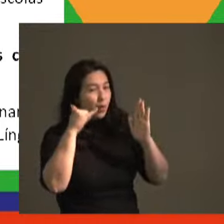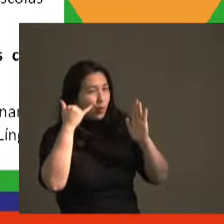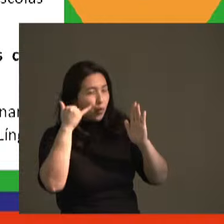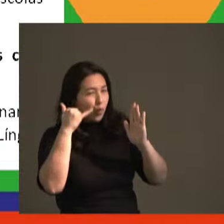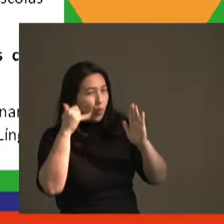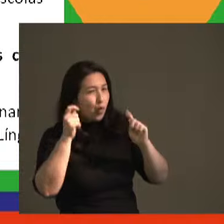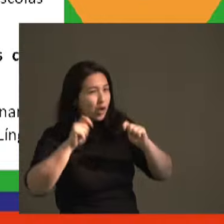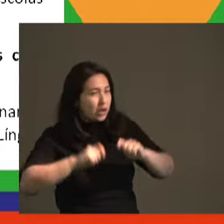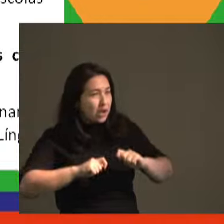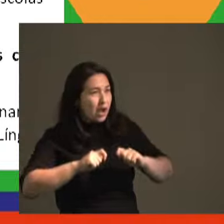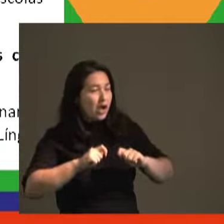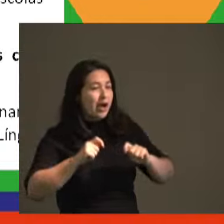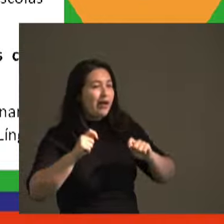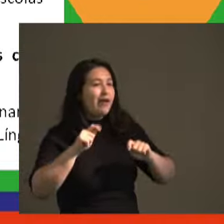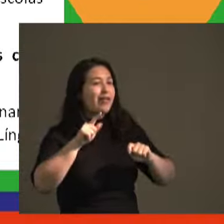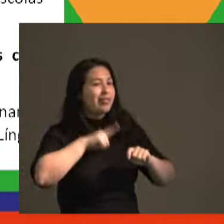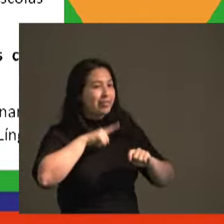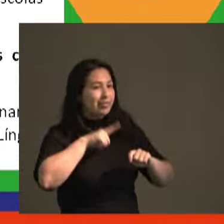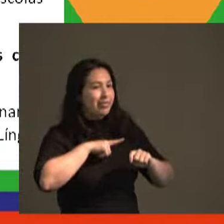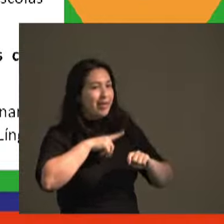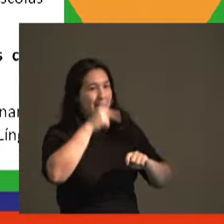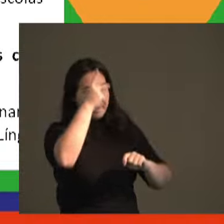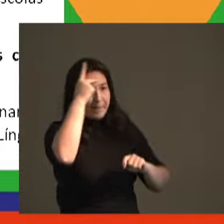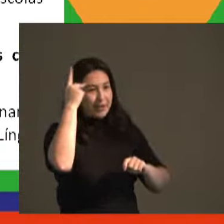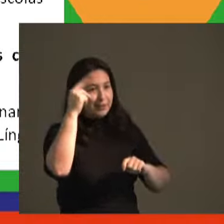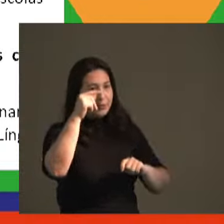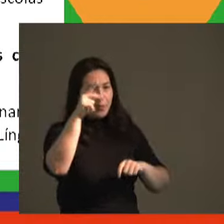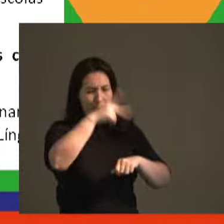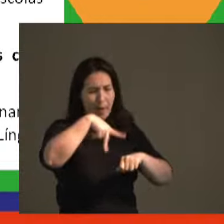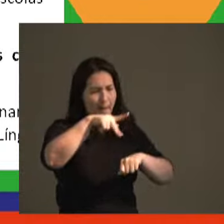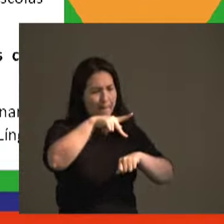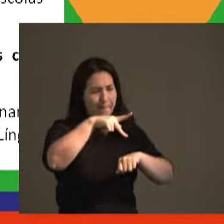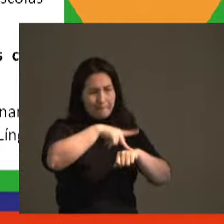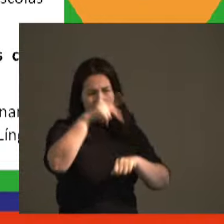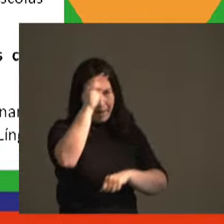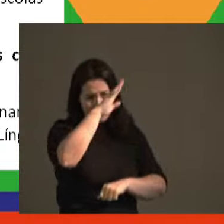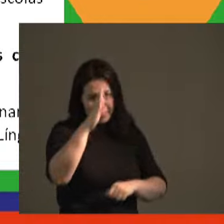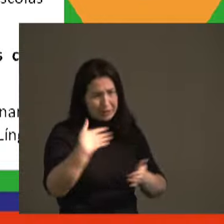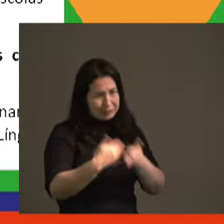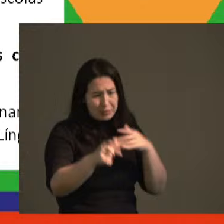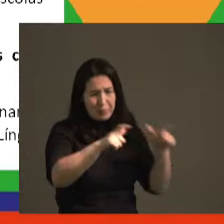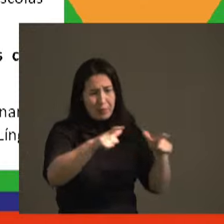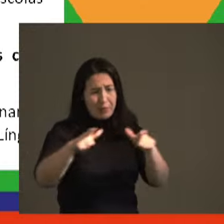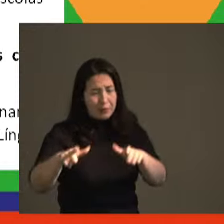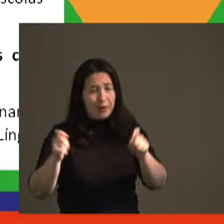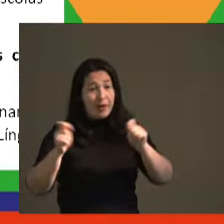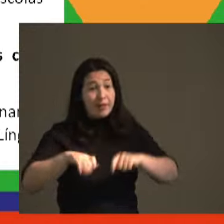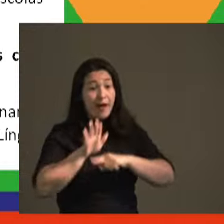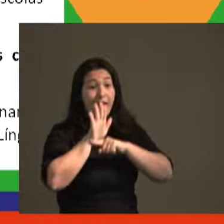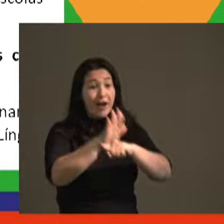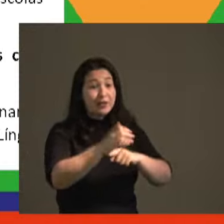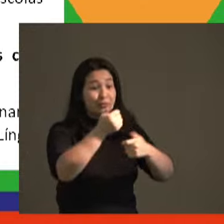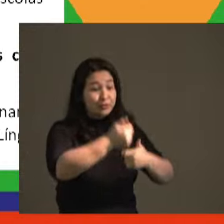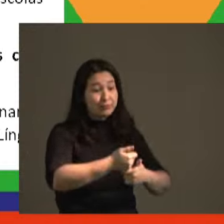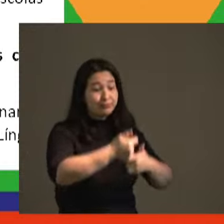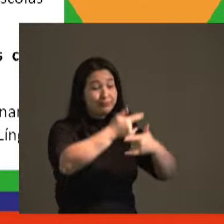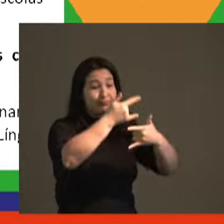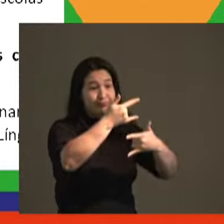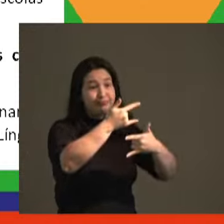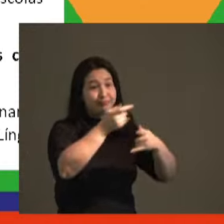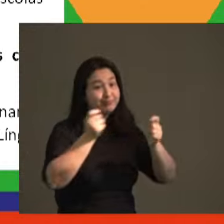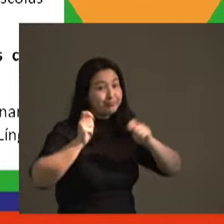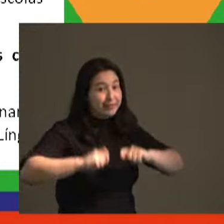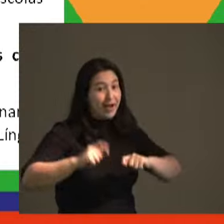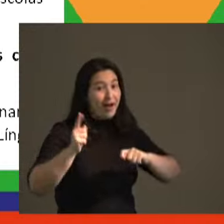celular, ter um intérprete em algum lugar do Brasil que vai lhe auxiliar na comunicação via vídeo. Né? Então, essa é uma grande